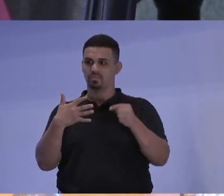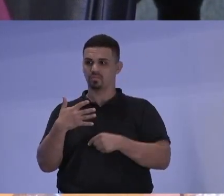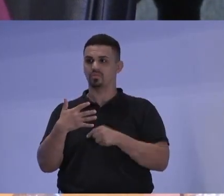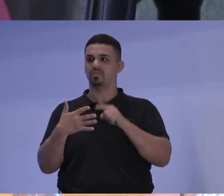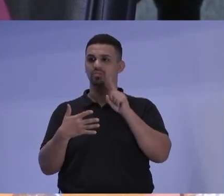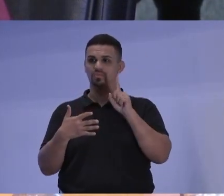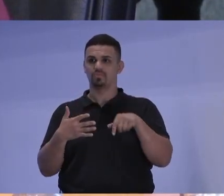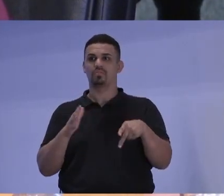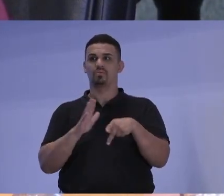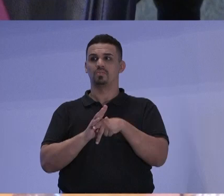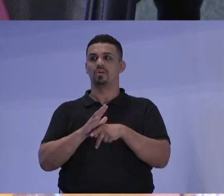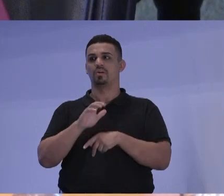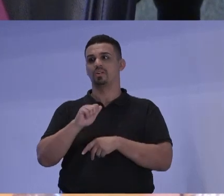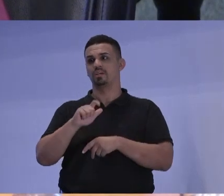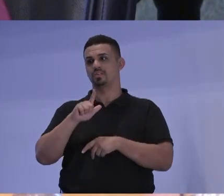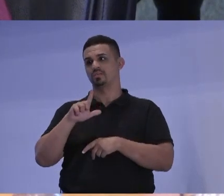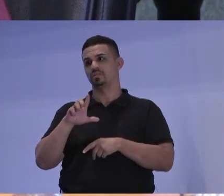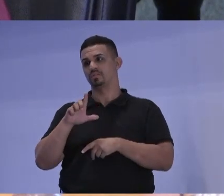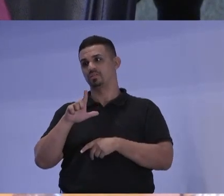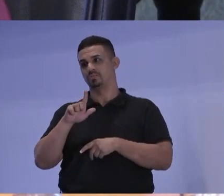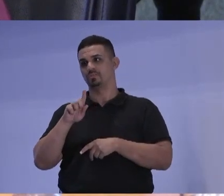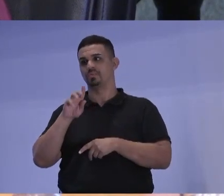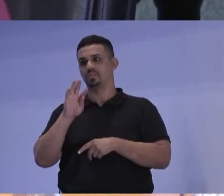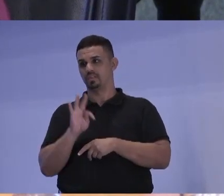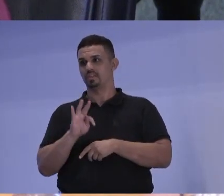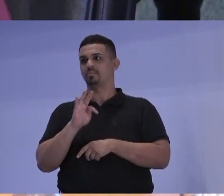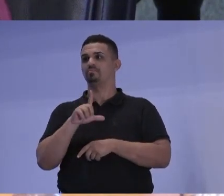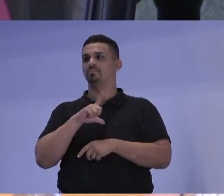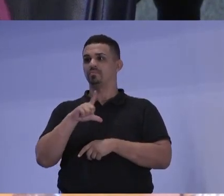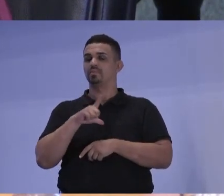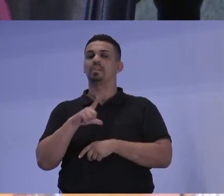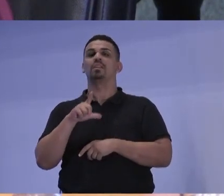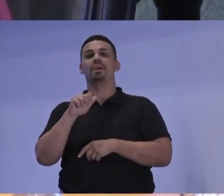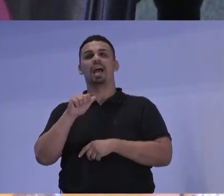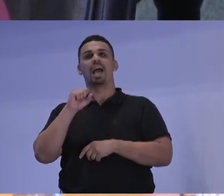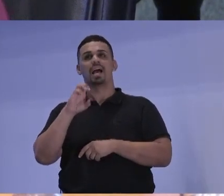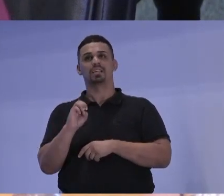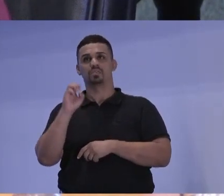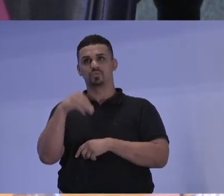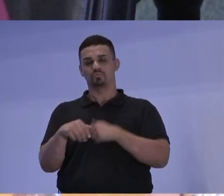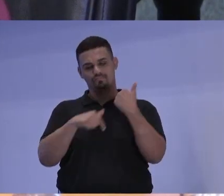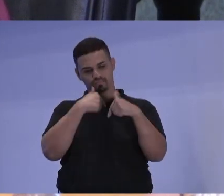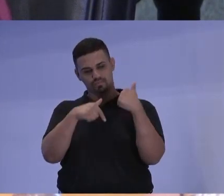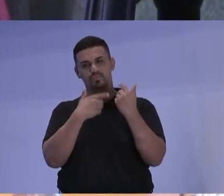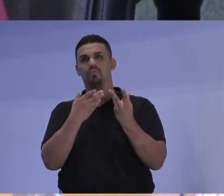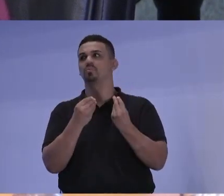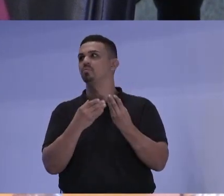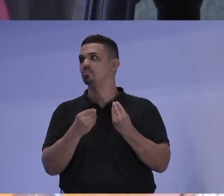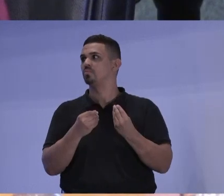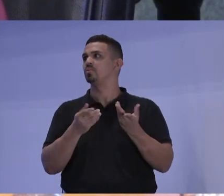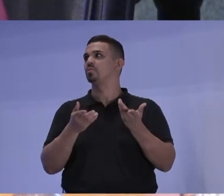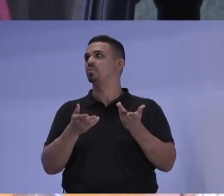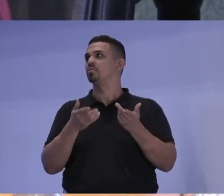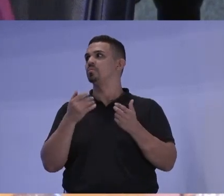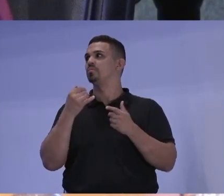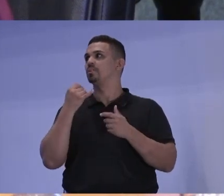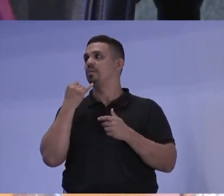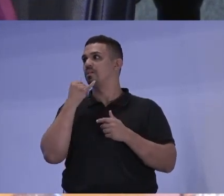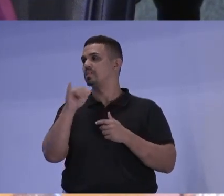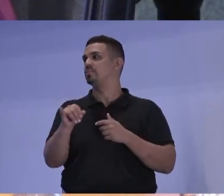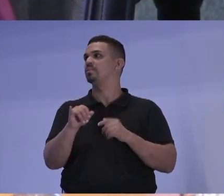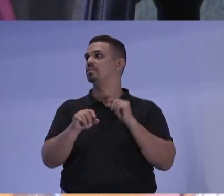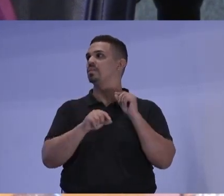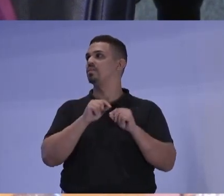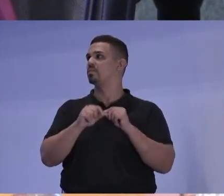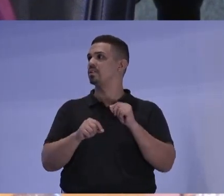GVDT, inclusive. A Ascom, assim, ela trabalhou bastante para a hanseníase no final do ano, com o intuito de que o Janeiro